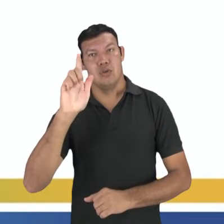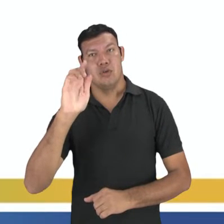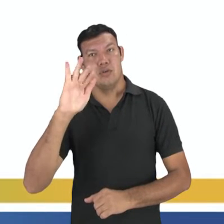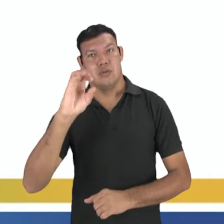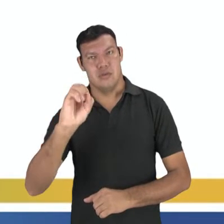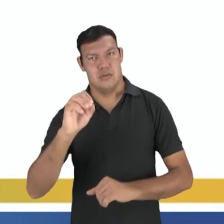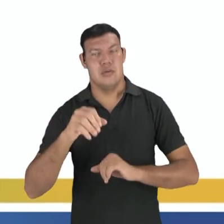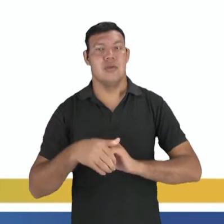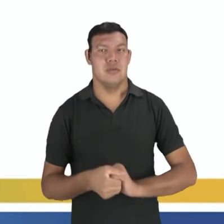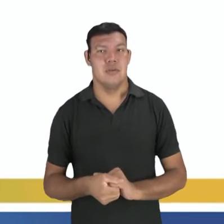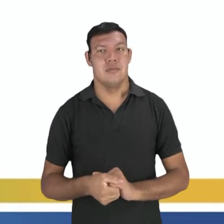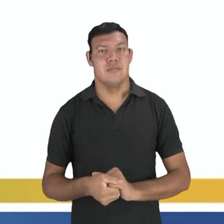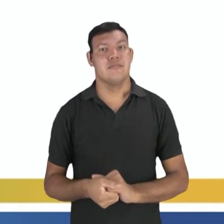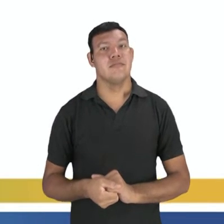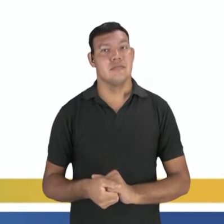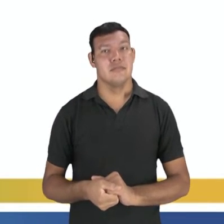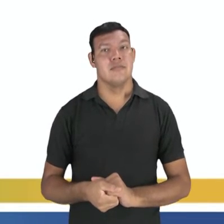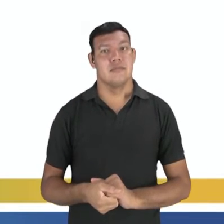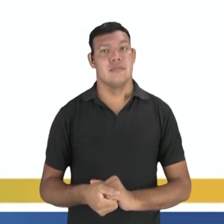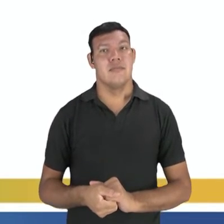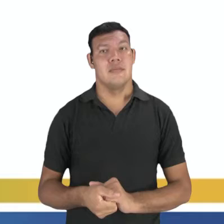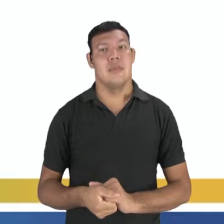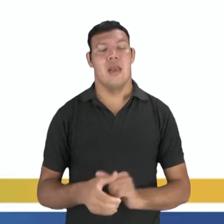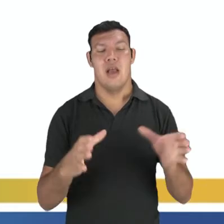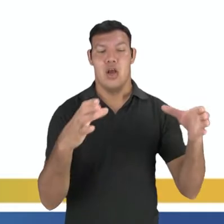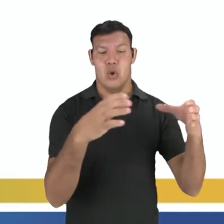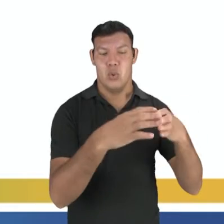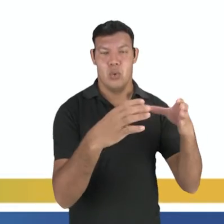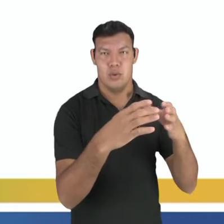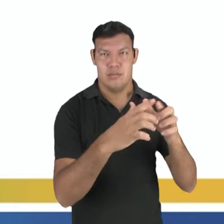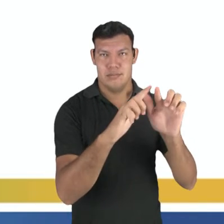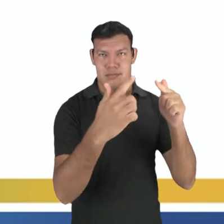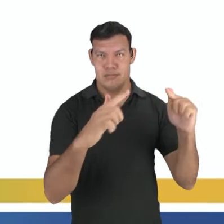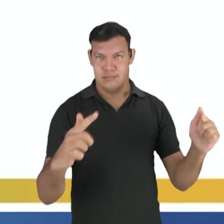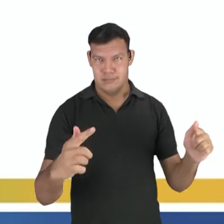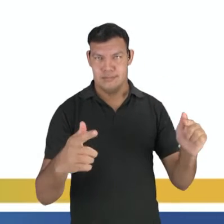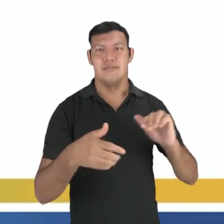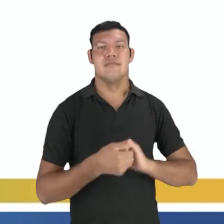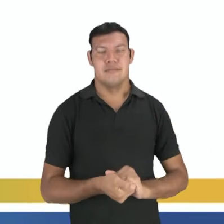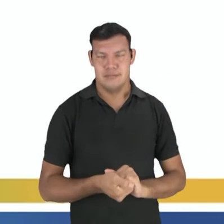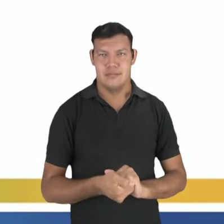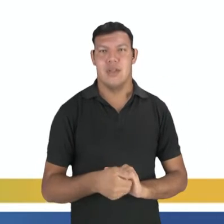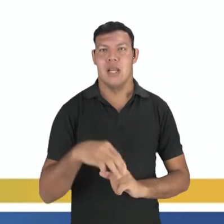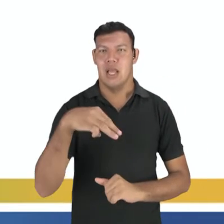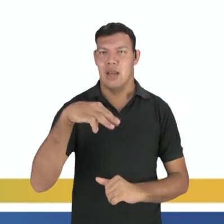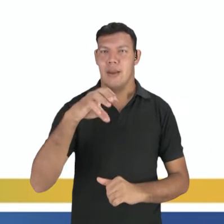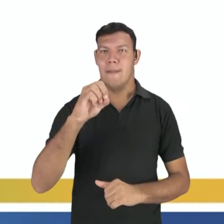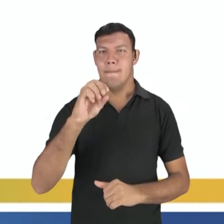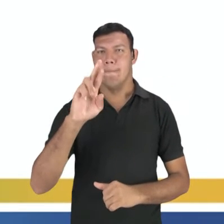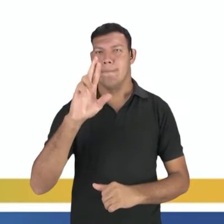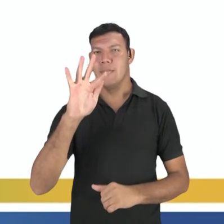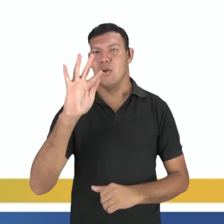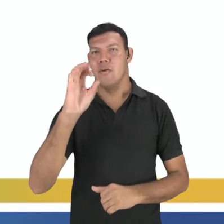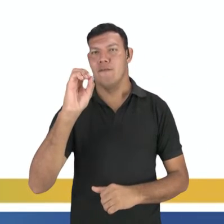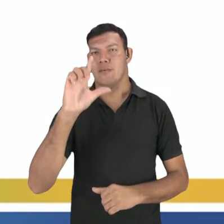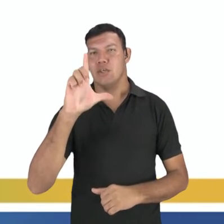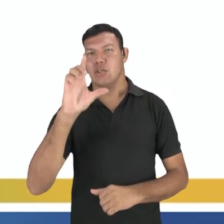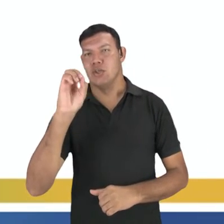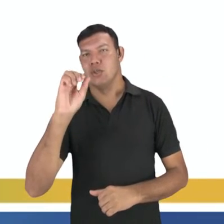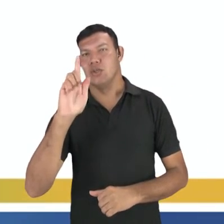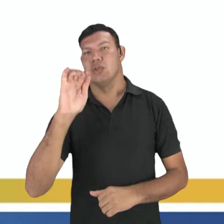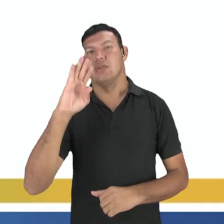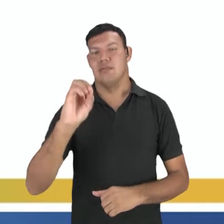ou morfossintático, nós estamos falando das classes gramaticais. É a morfologia que vai trabalhar, em